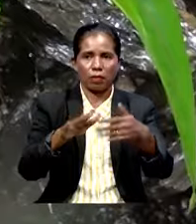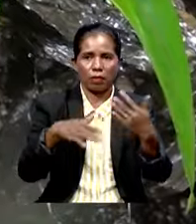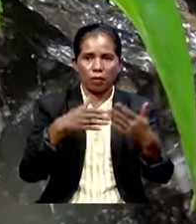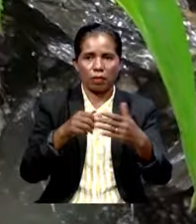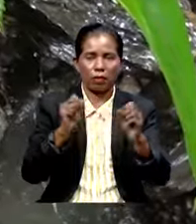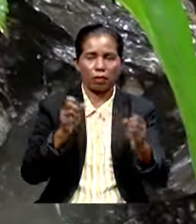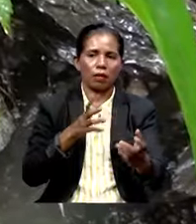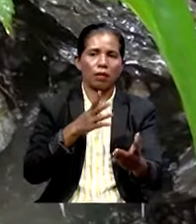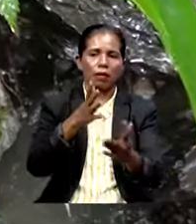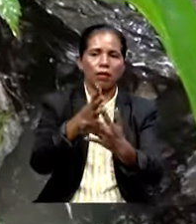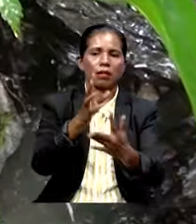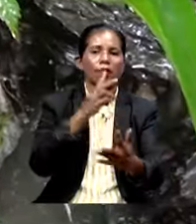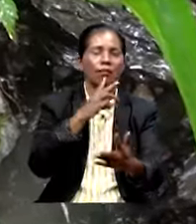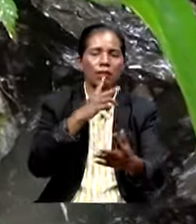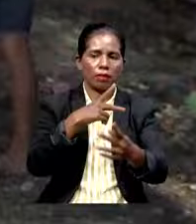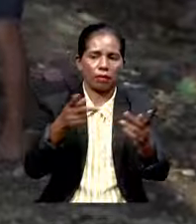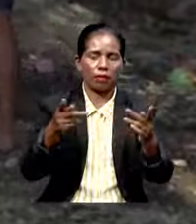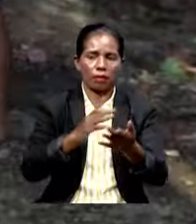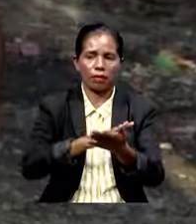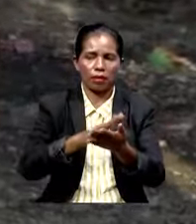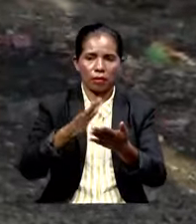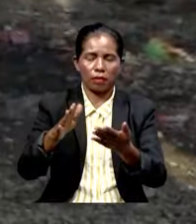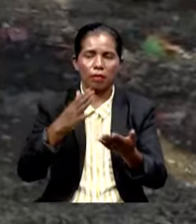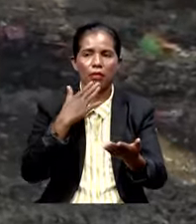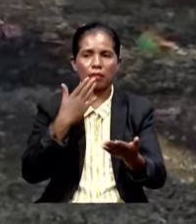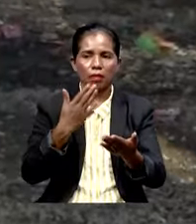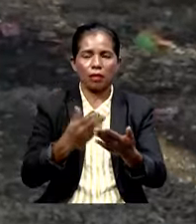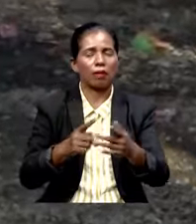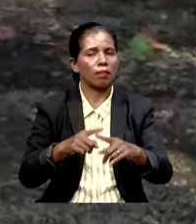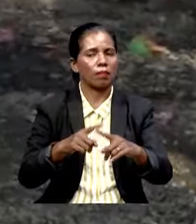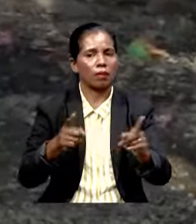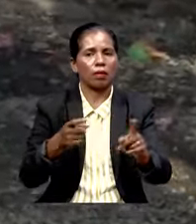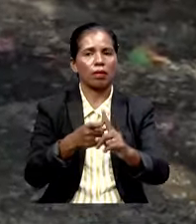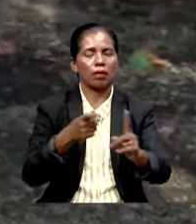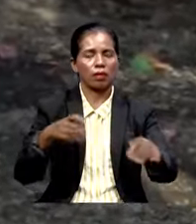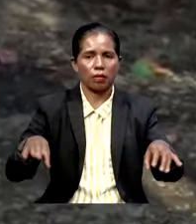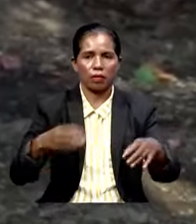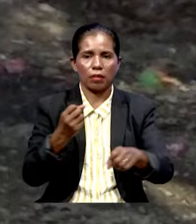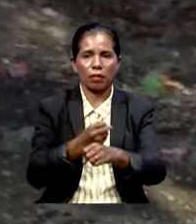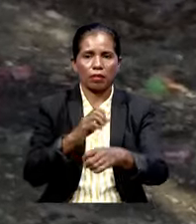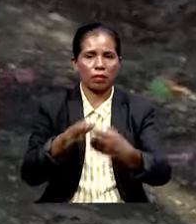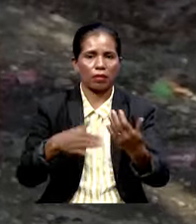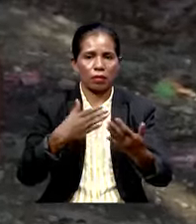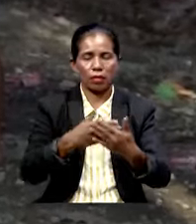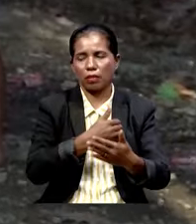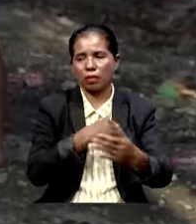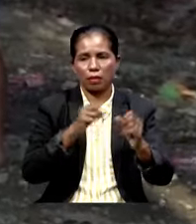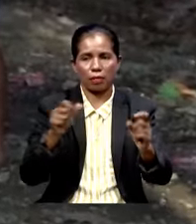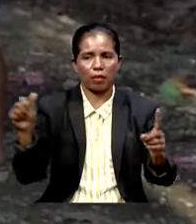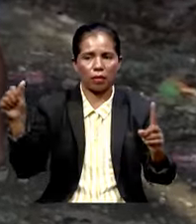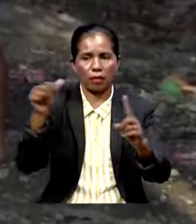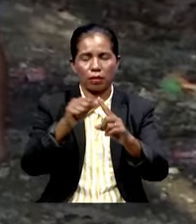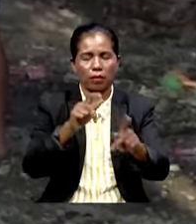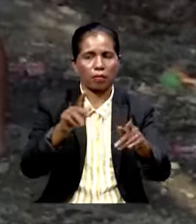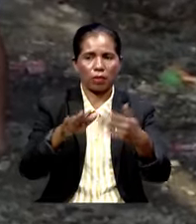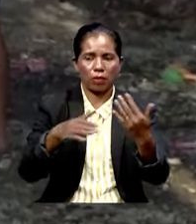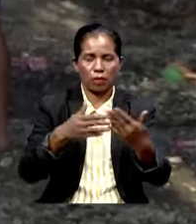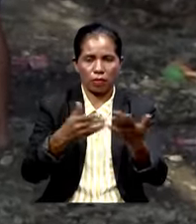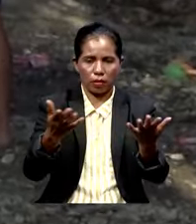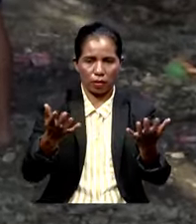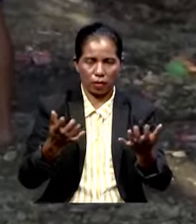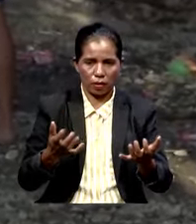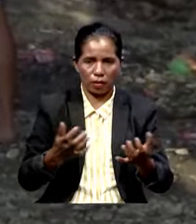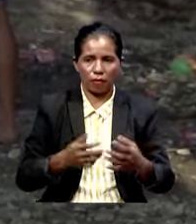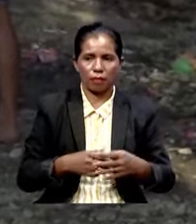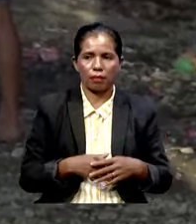bele acessa ba B no ambiente de B mak saudável mai B husi esforço sirane sedo bele atinzi tu irema roto nia hakara.